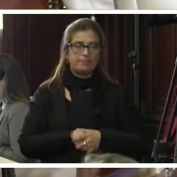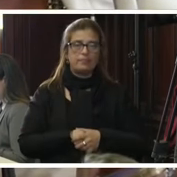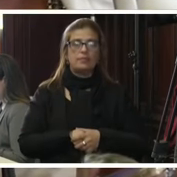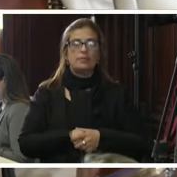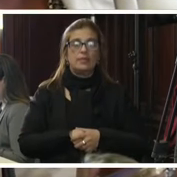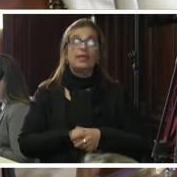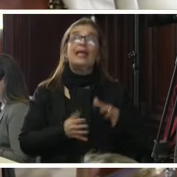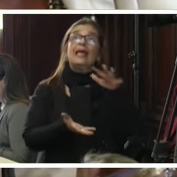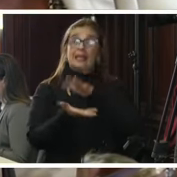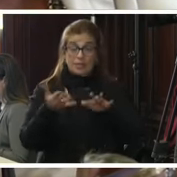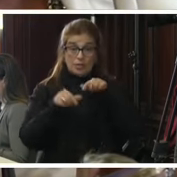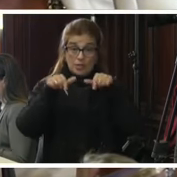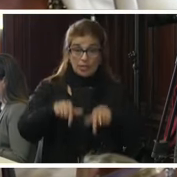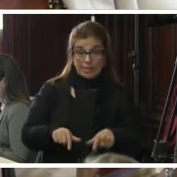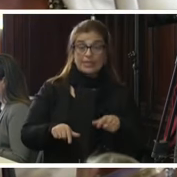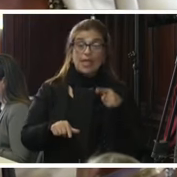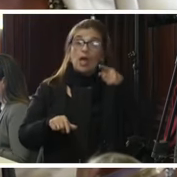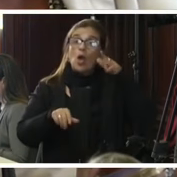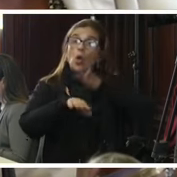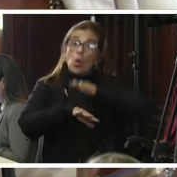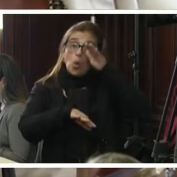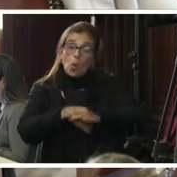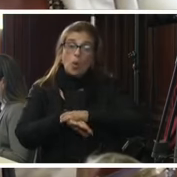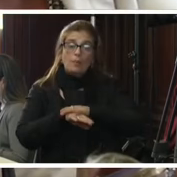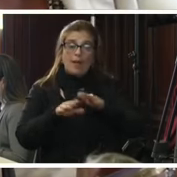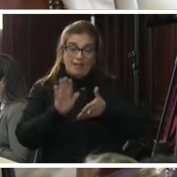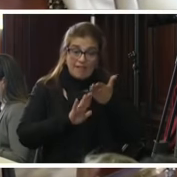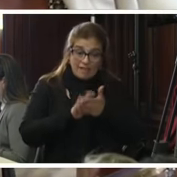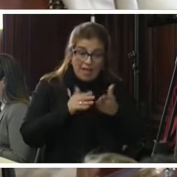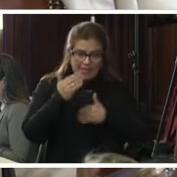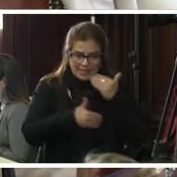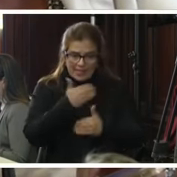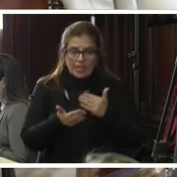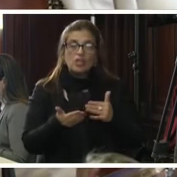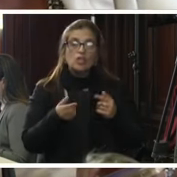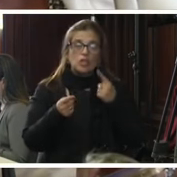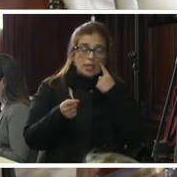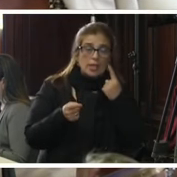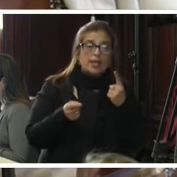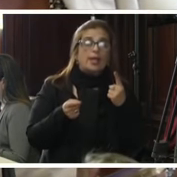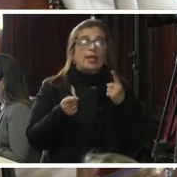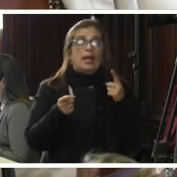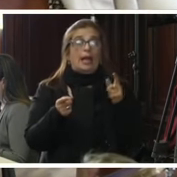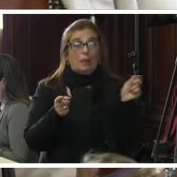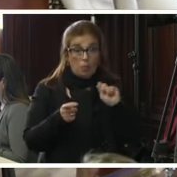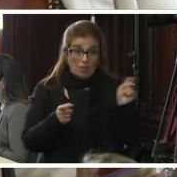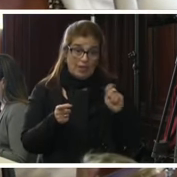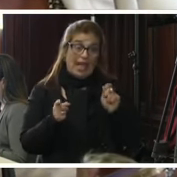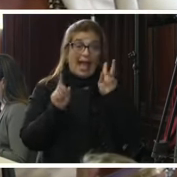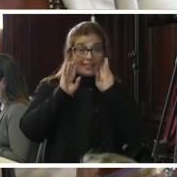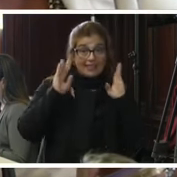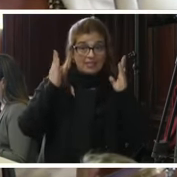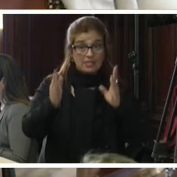Uma conjuntura que tem provocado frequentes iniciativas de judicialização por parte da Defensoria Pública e em parceria com as